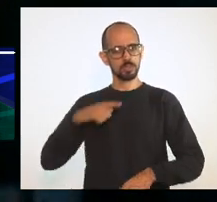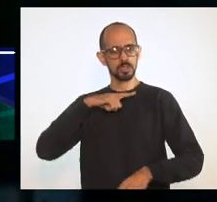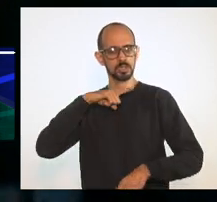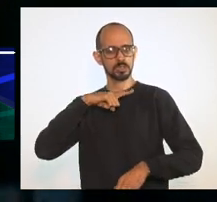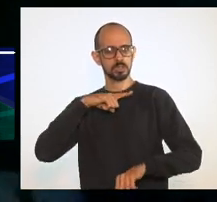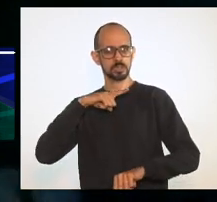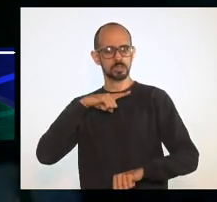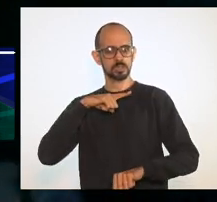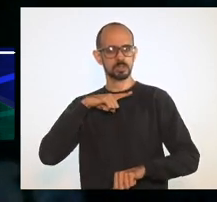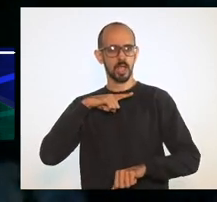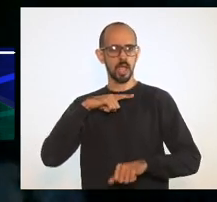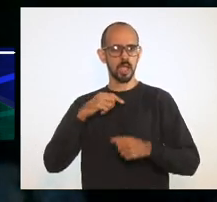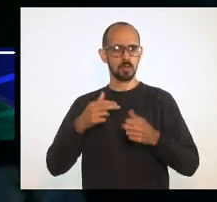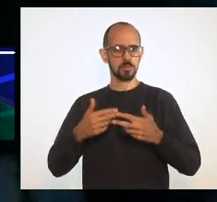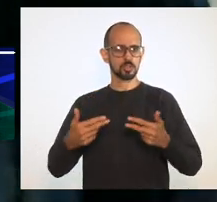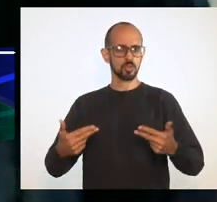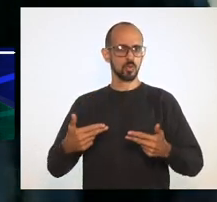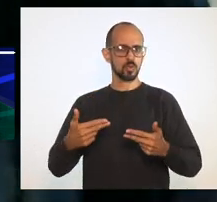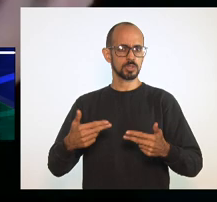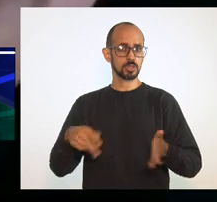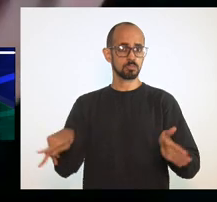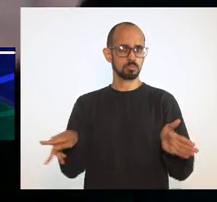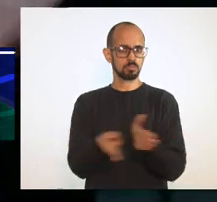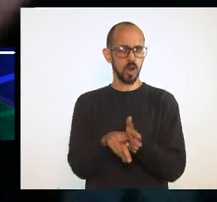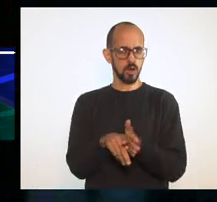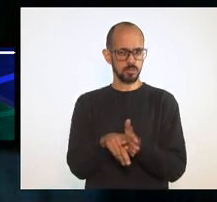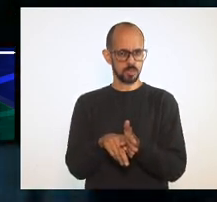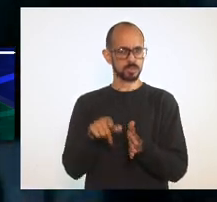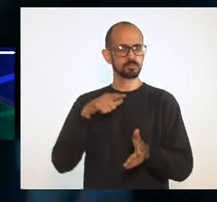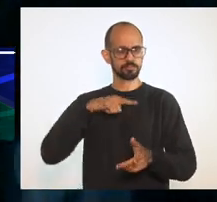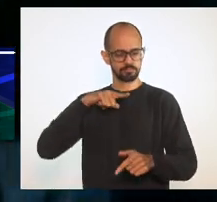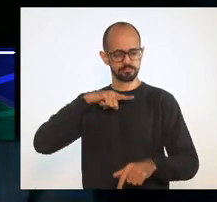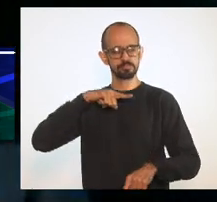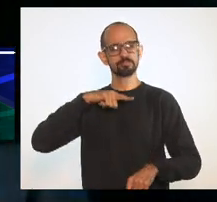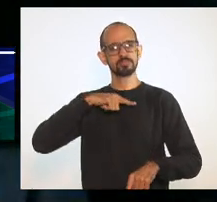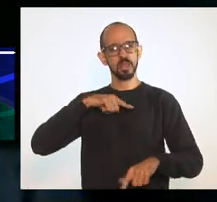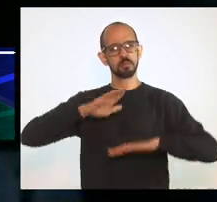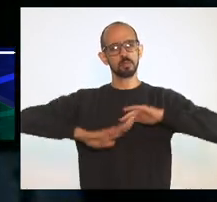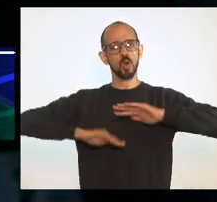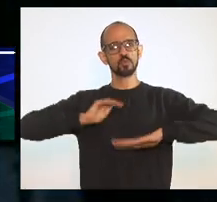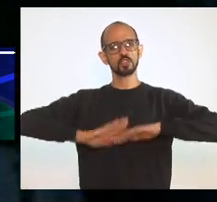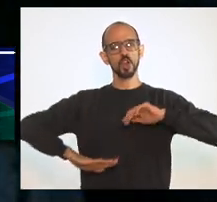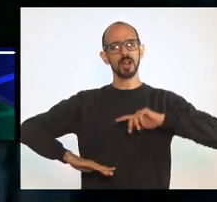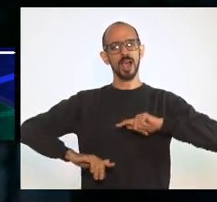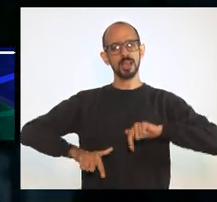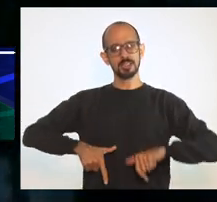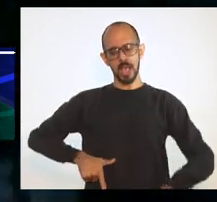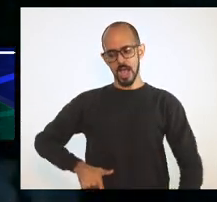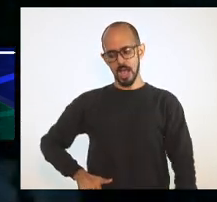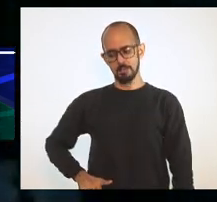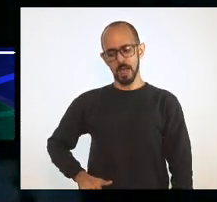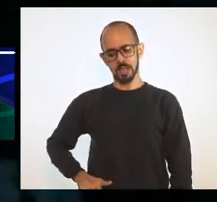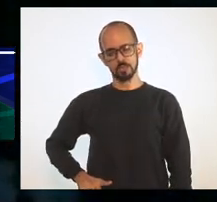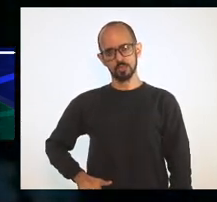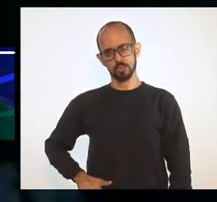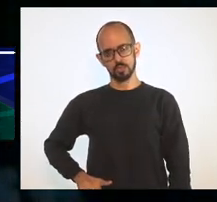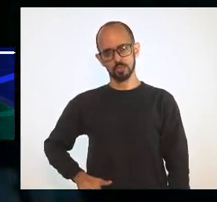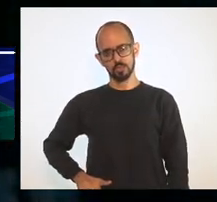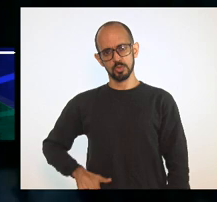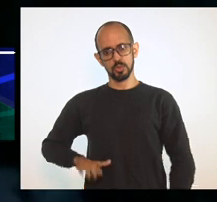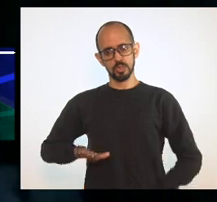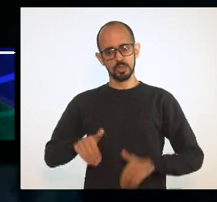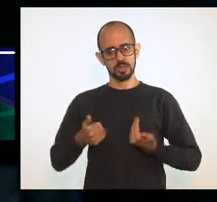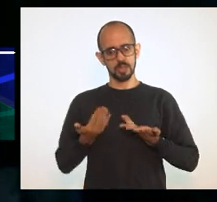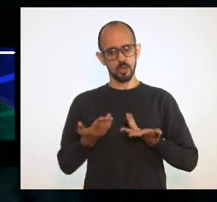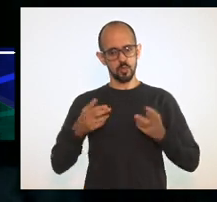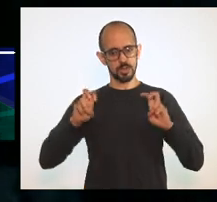hierarquia, né? Há profissionais armados que zelam pela nossa segurança. Eu quero dizer que esse tema